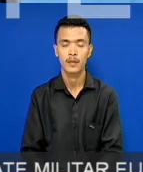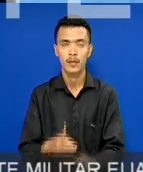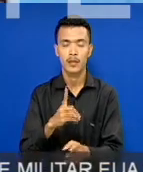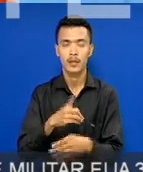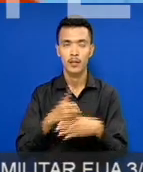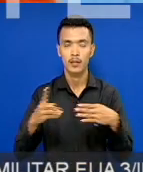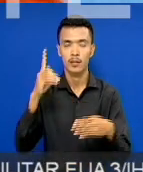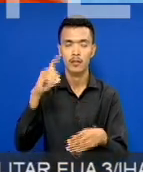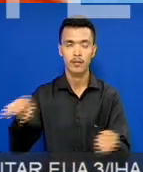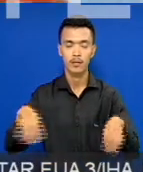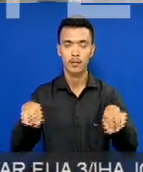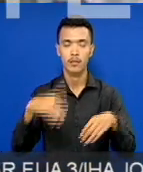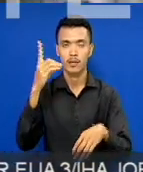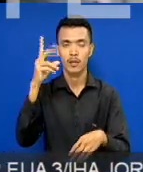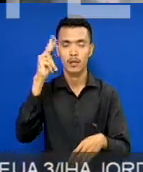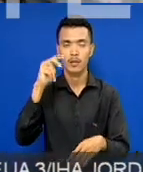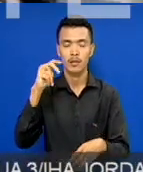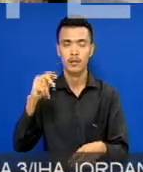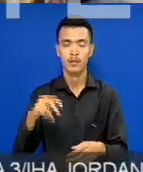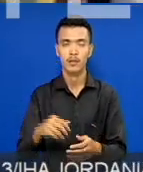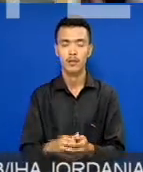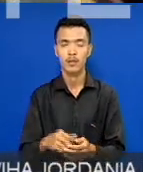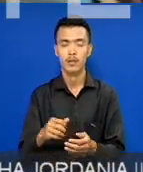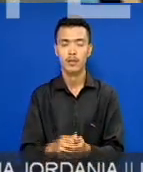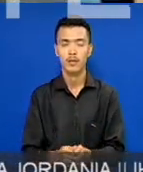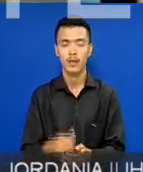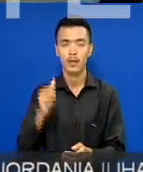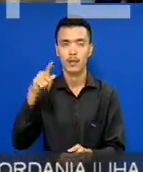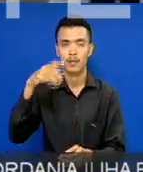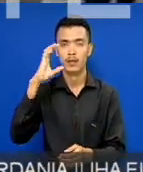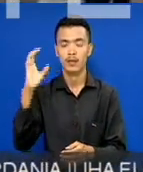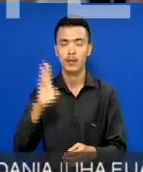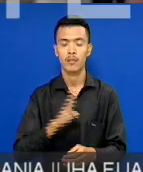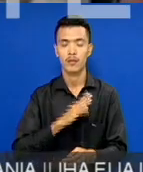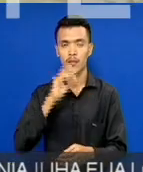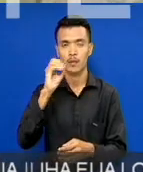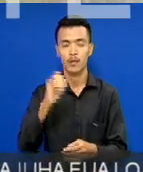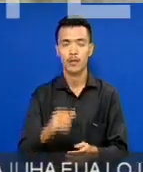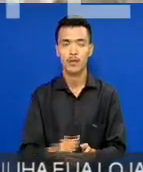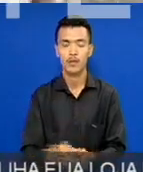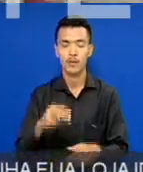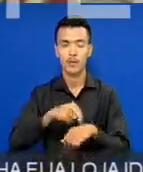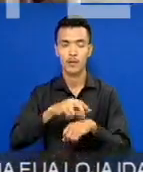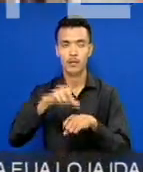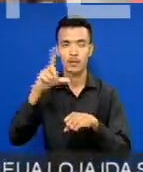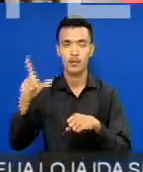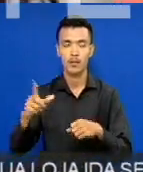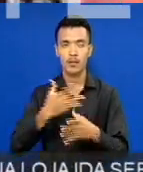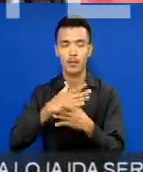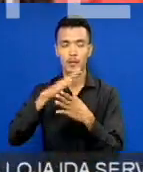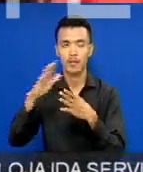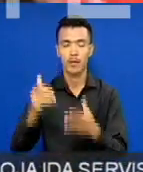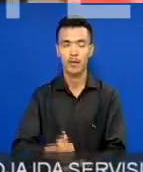Direção Serviço de Proteção Civil Gestão de Desastre Município Babonaro Ramuto com a Autoridade de Proteção Civil Nacional